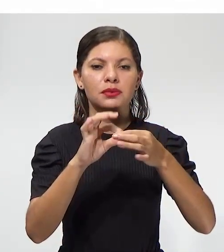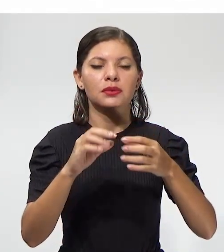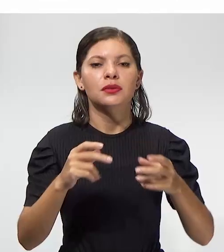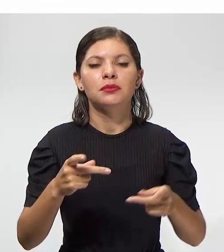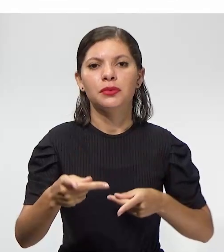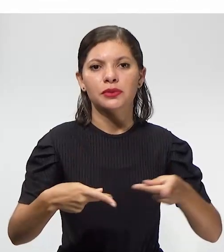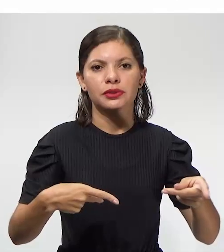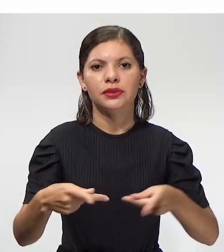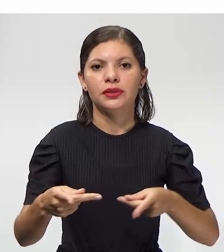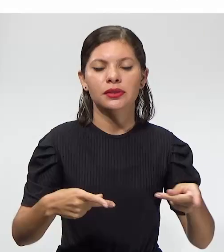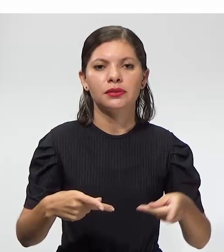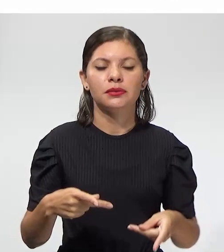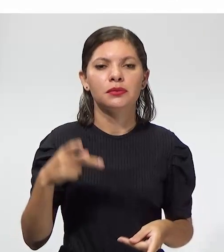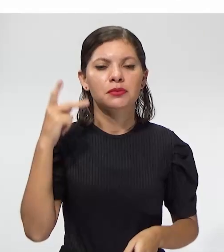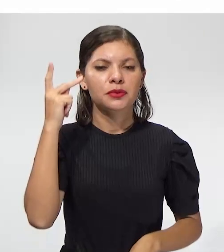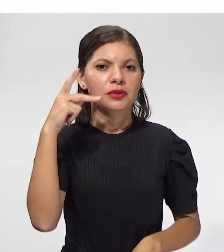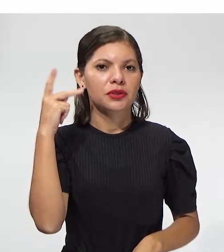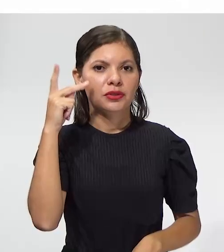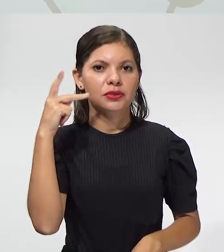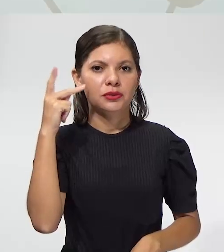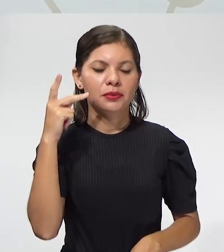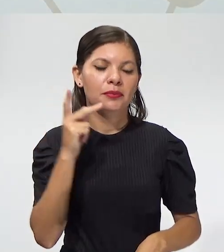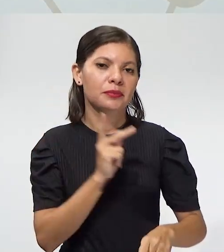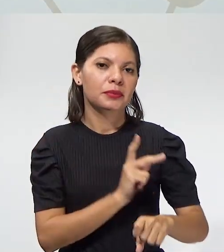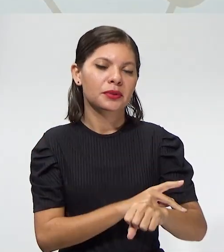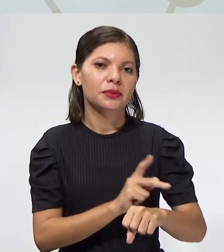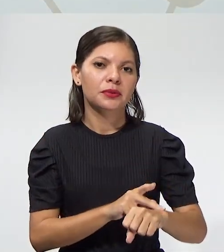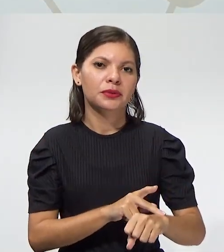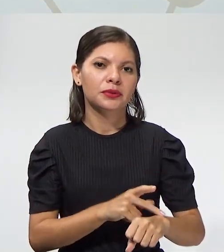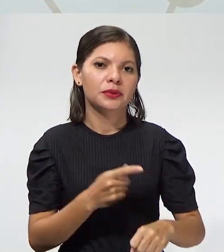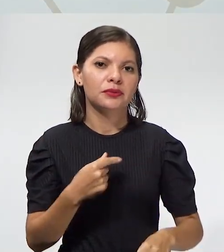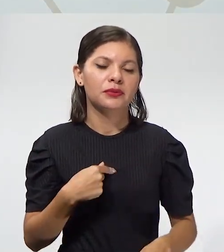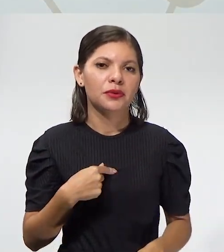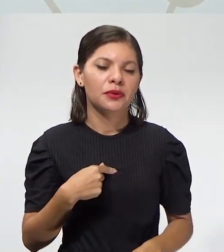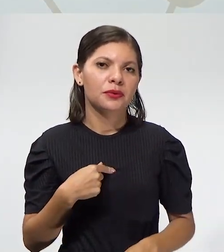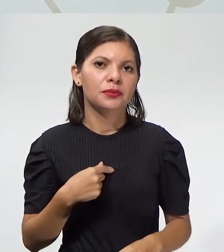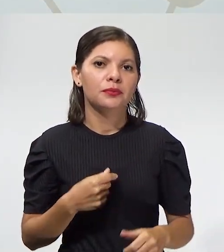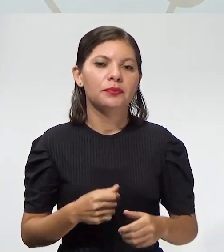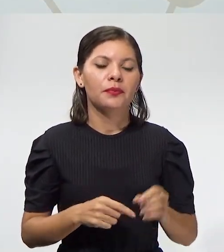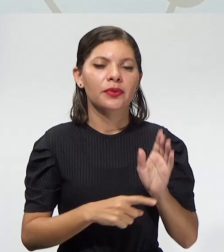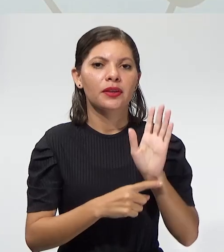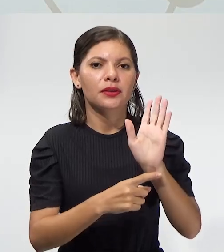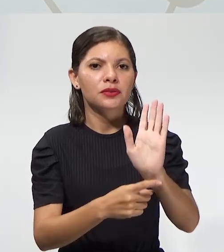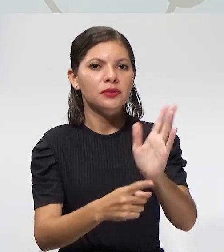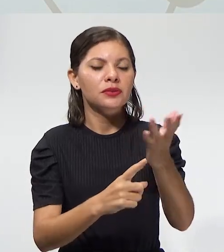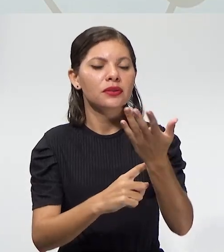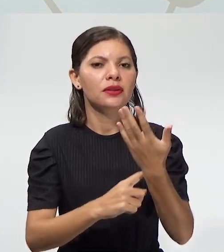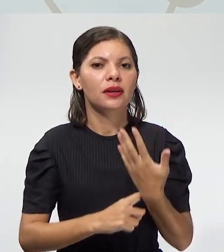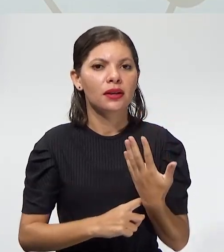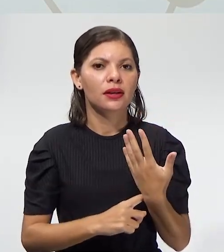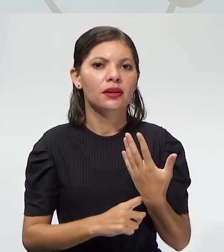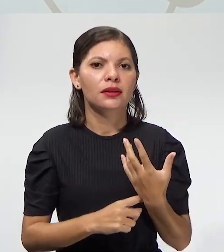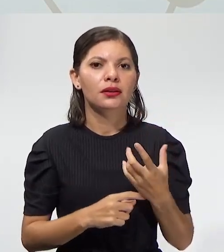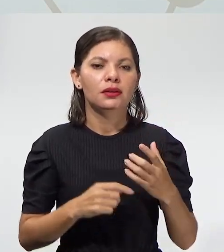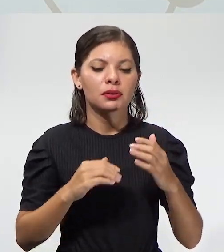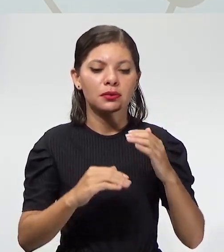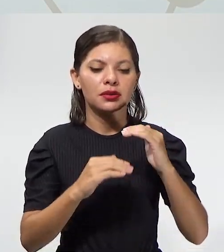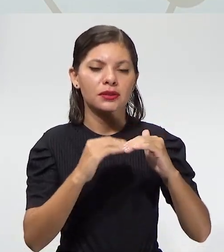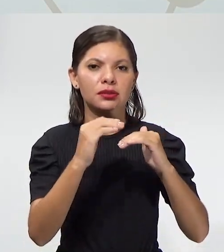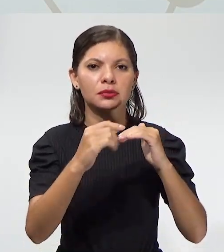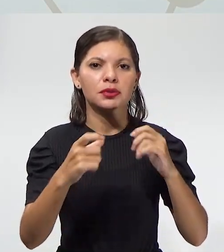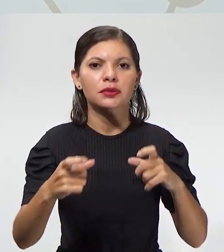seu projeto político-pedagógico. Ou seja, vou contribuir com o crescimento local,